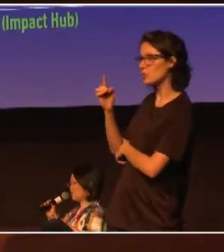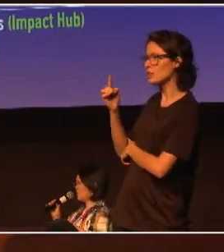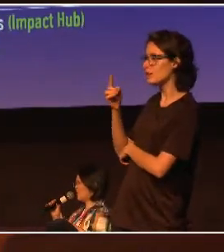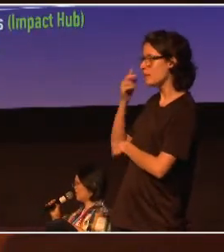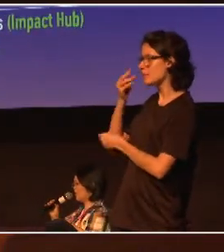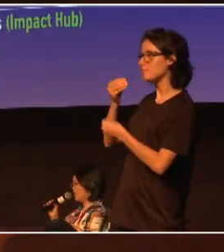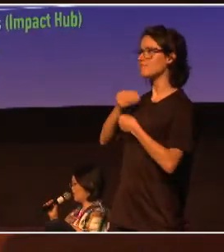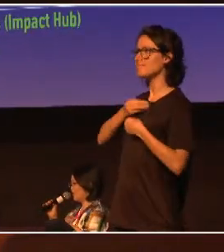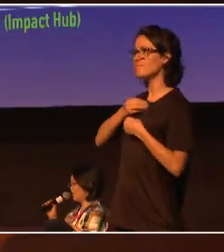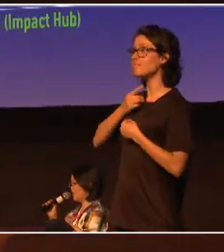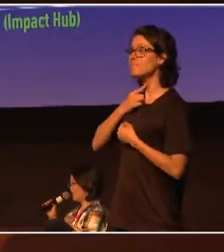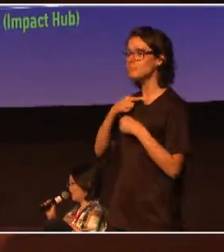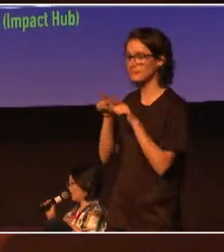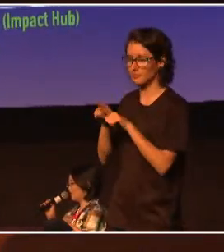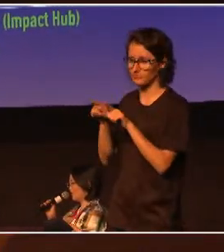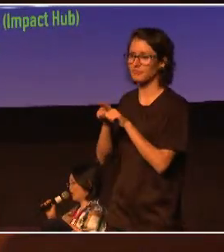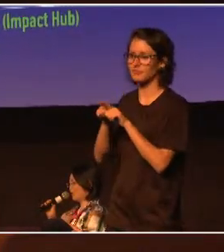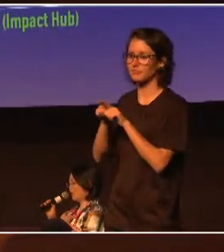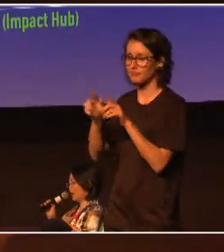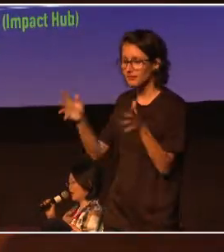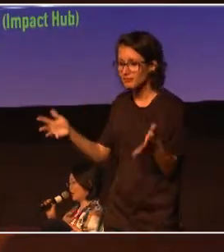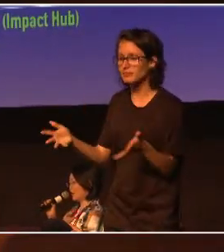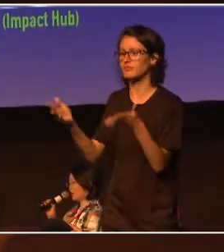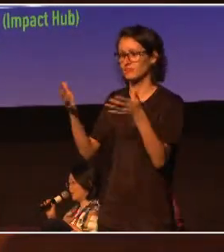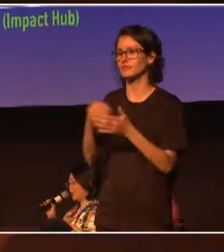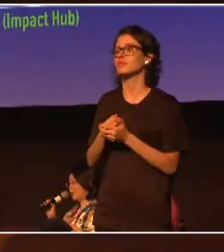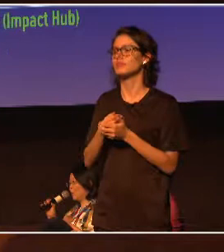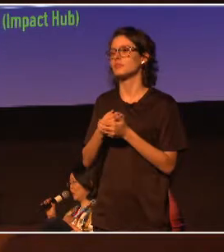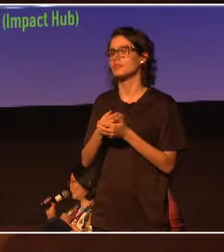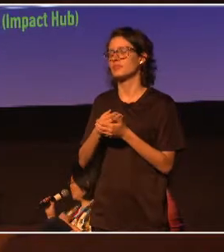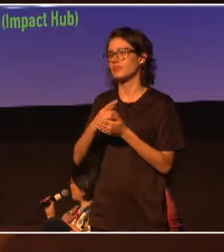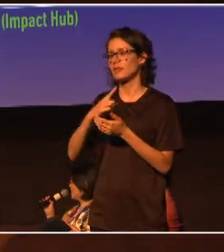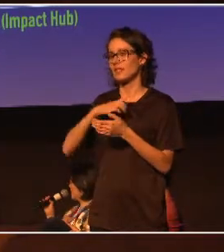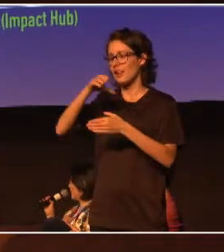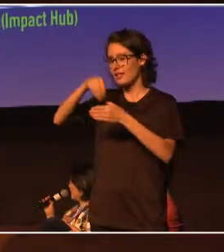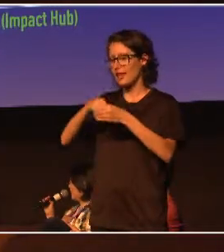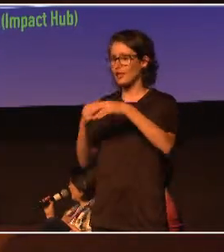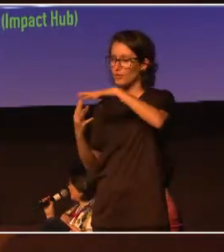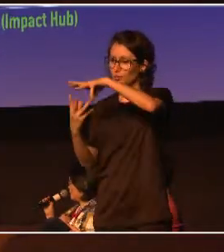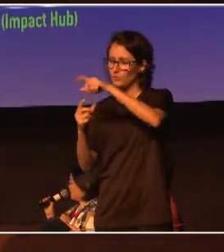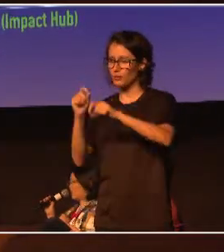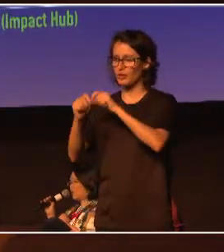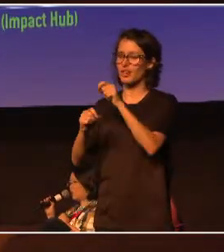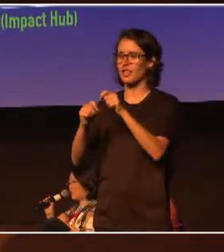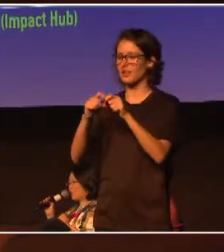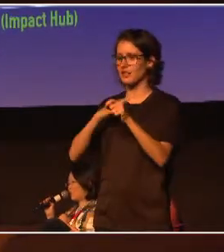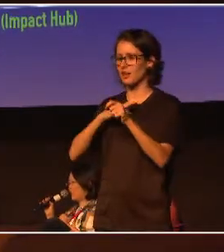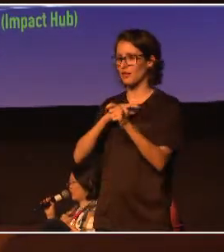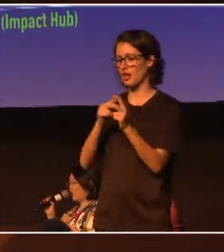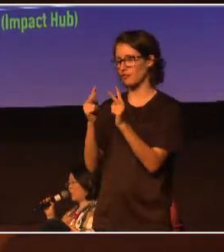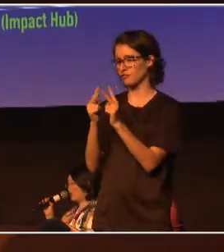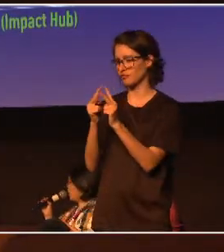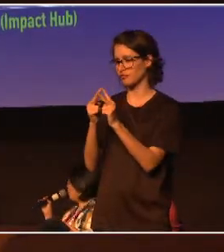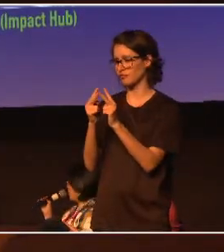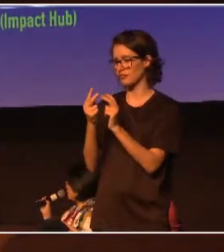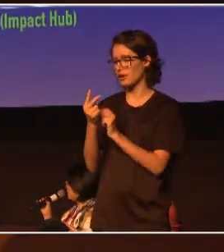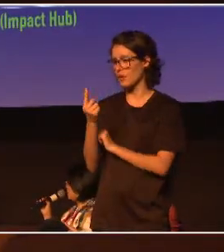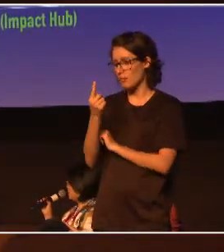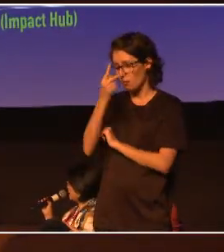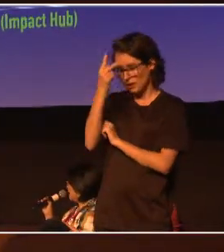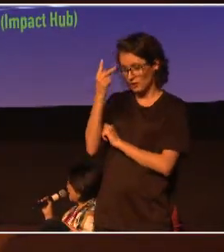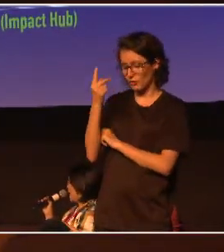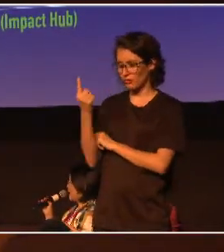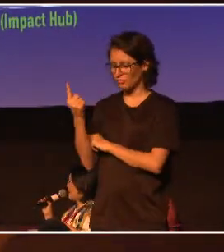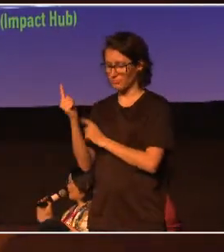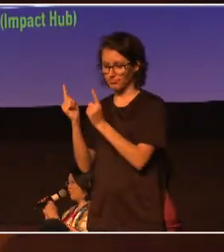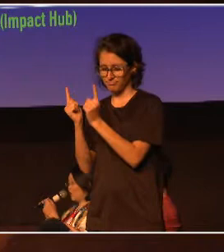começou muito assim, no mundo cripto tem o termo peer-to-peer, né? A gente começou realmente no peer-to-peer. De um